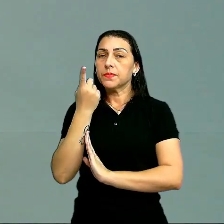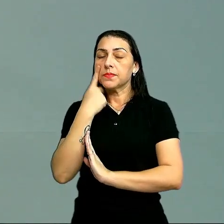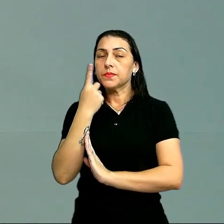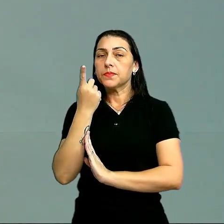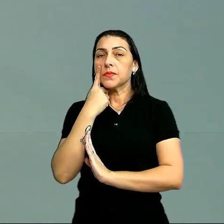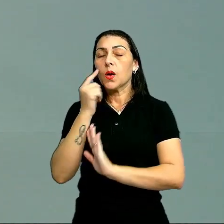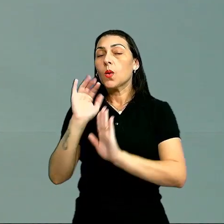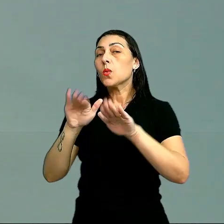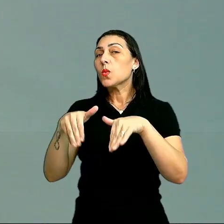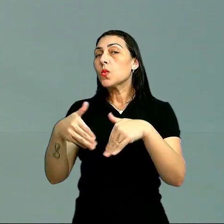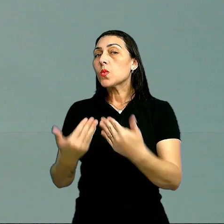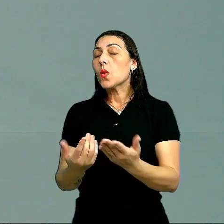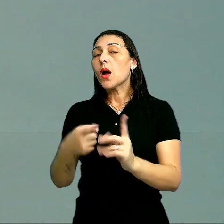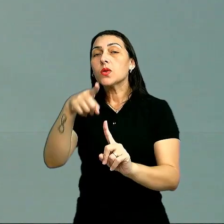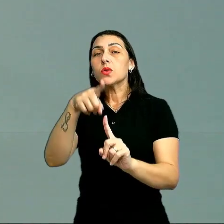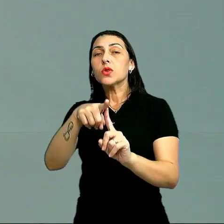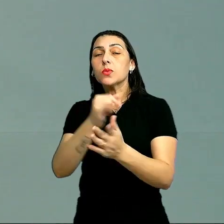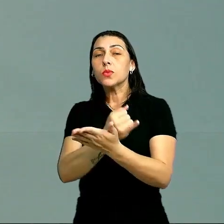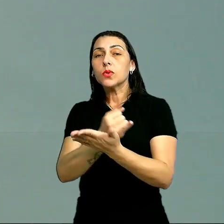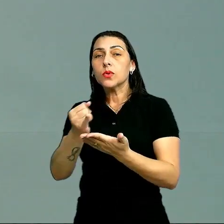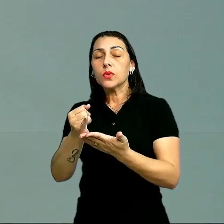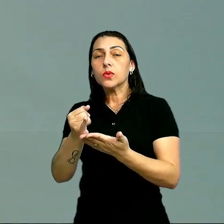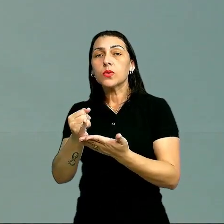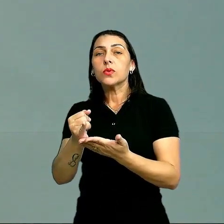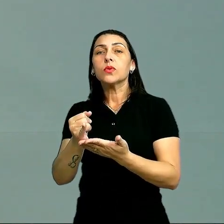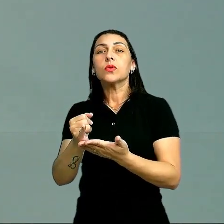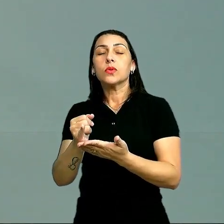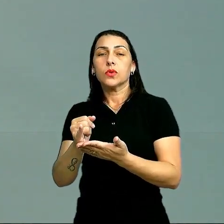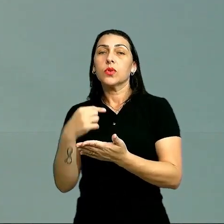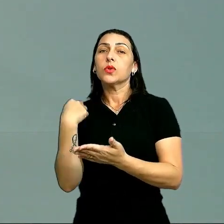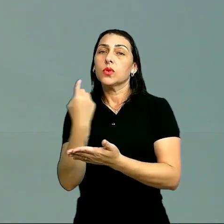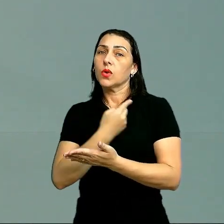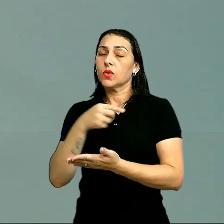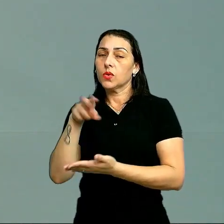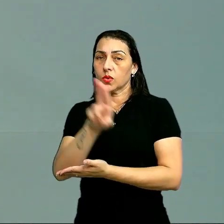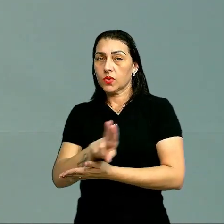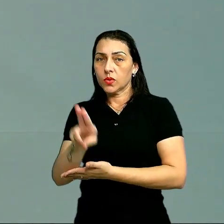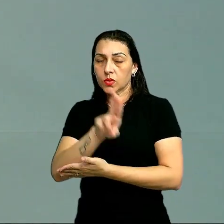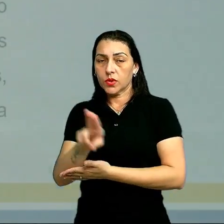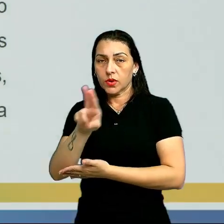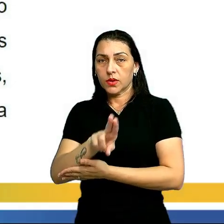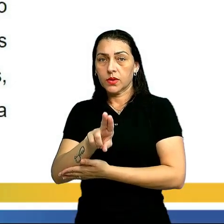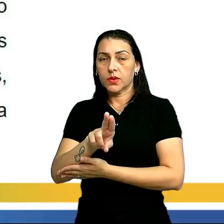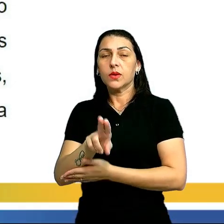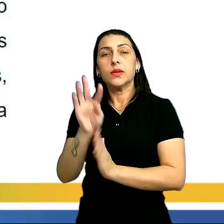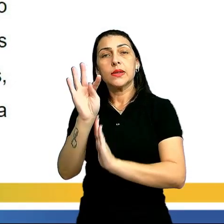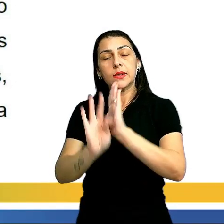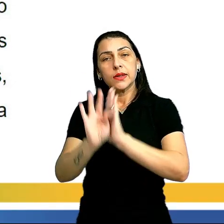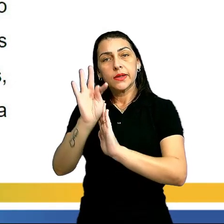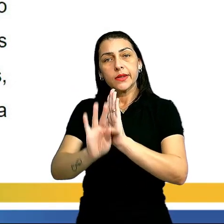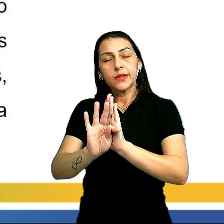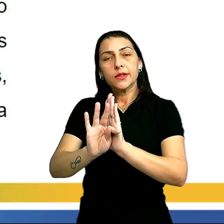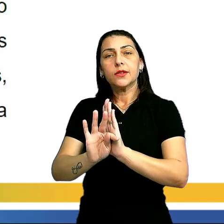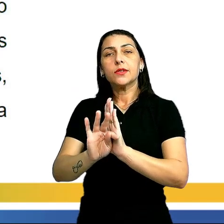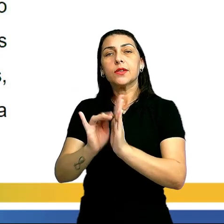aqui quais foram os tipos de introduções das que nós utilizamos. Eu utilizei nesse texto da introdução